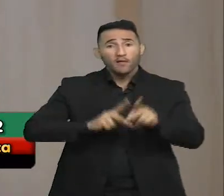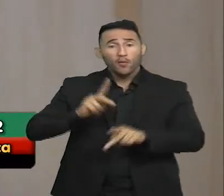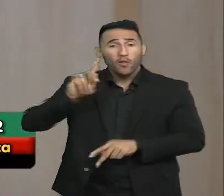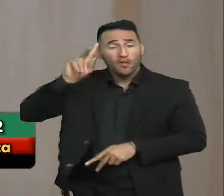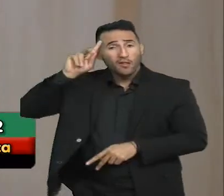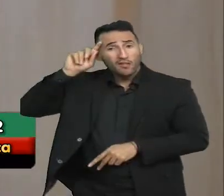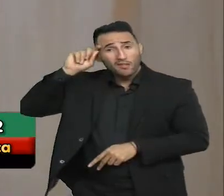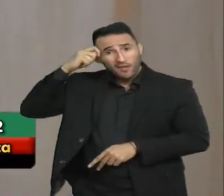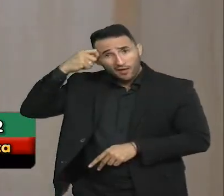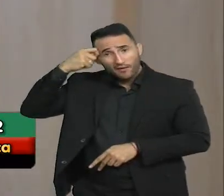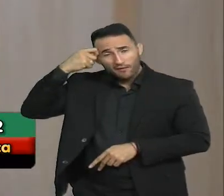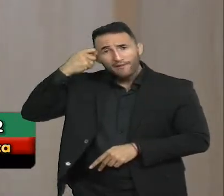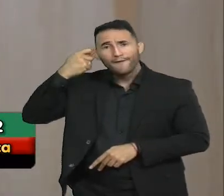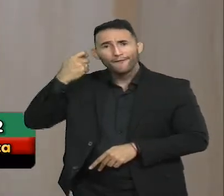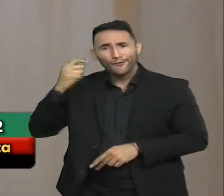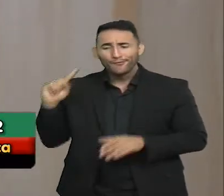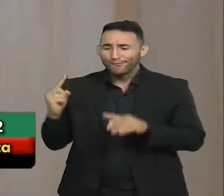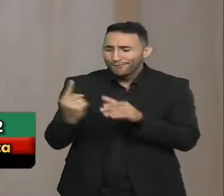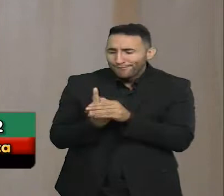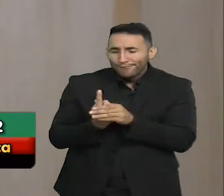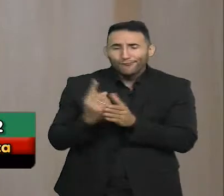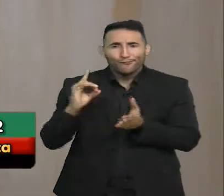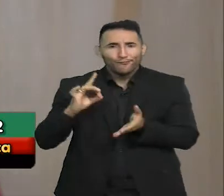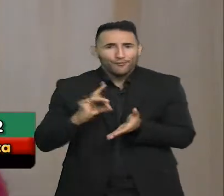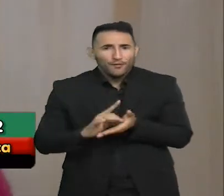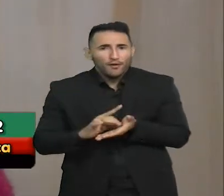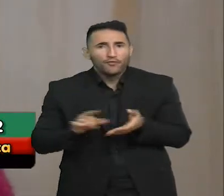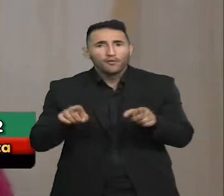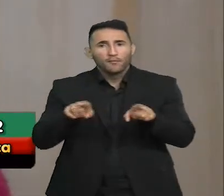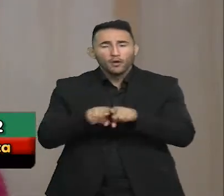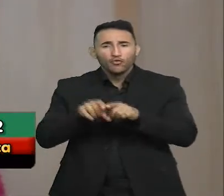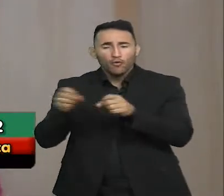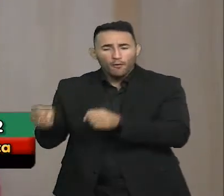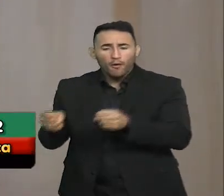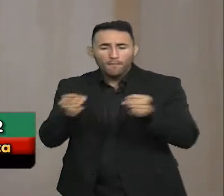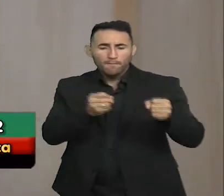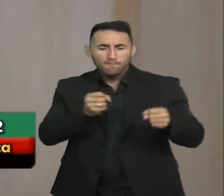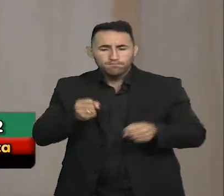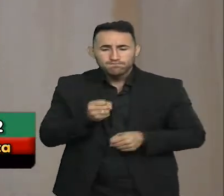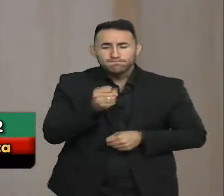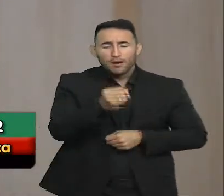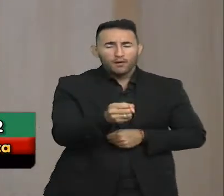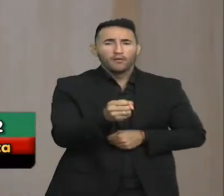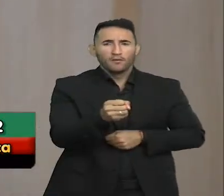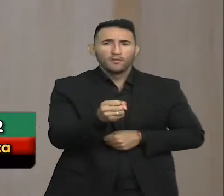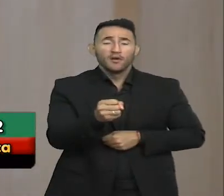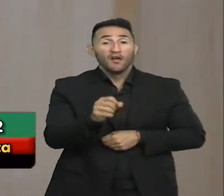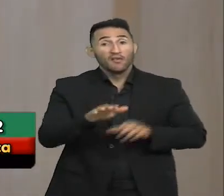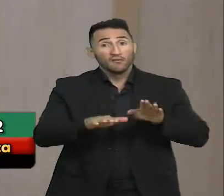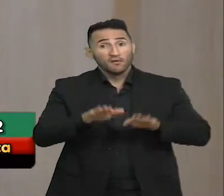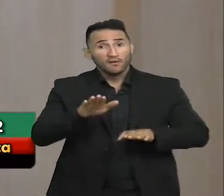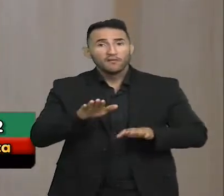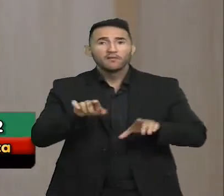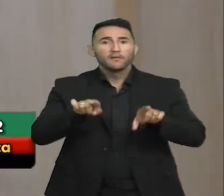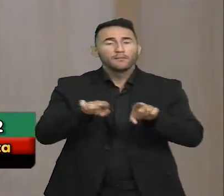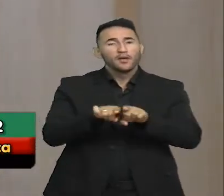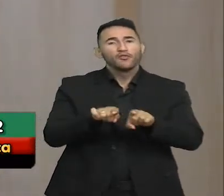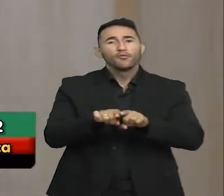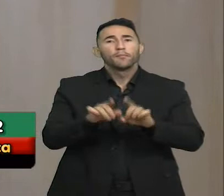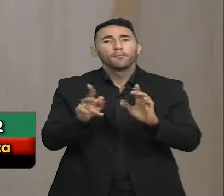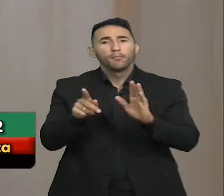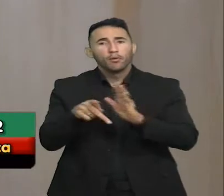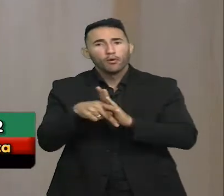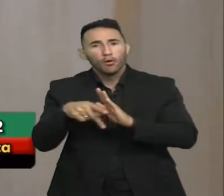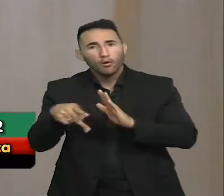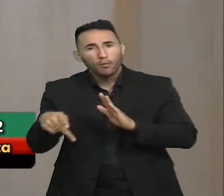incluir, né, de estarem, de ocupar e de poder, inclusive, cultuar